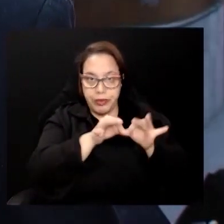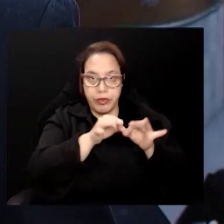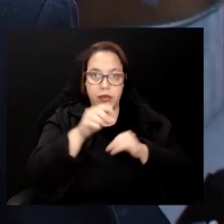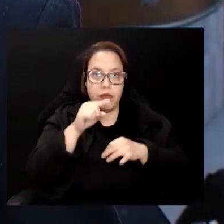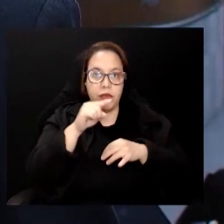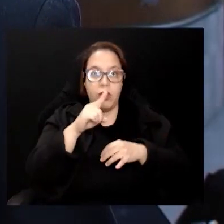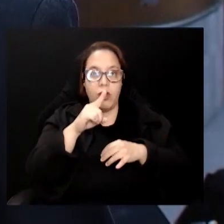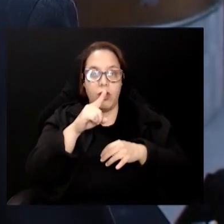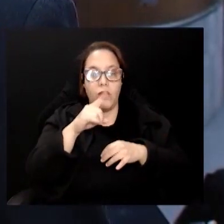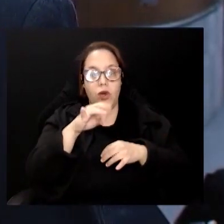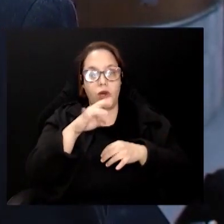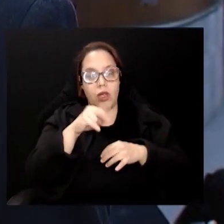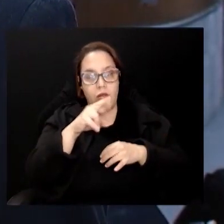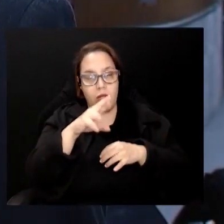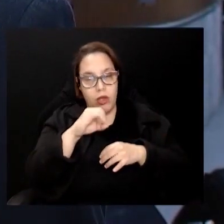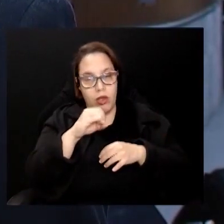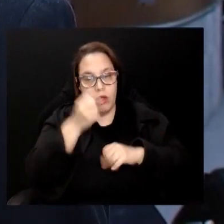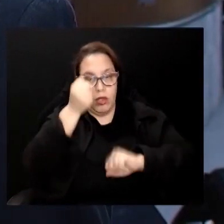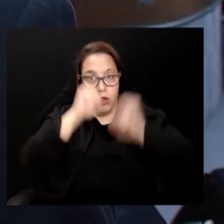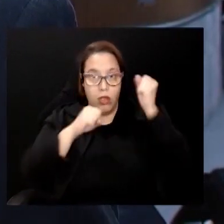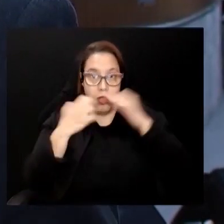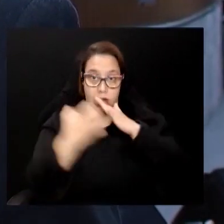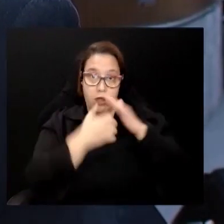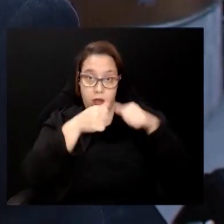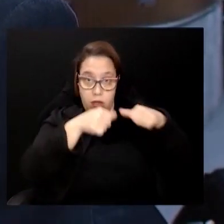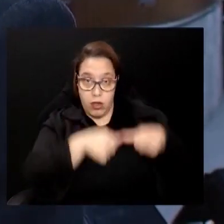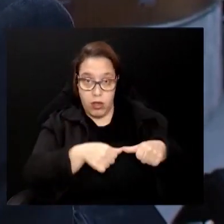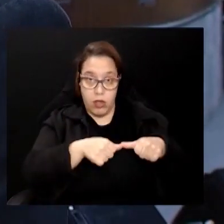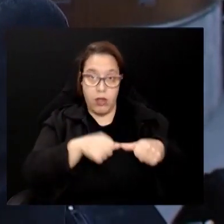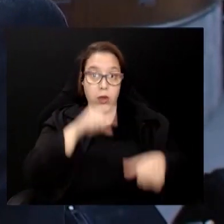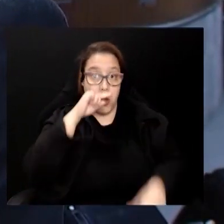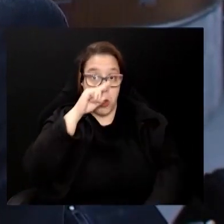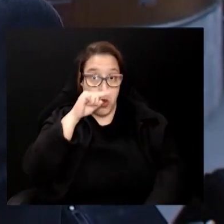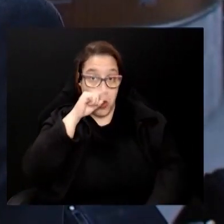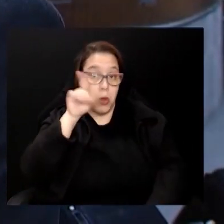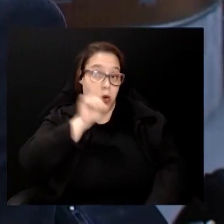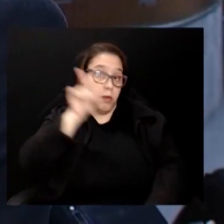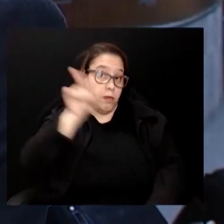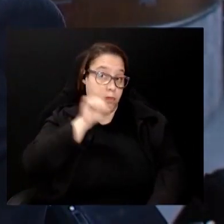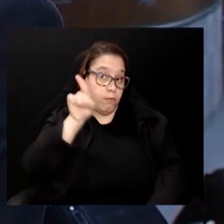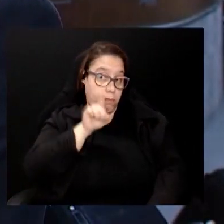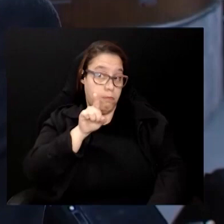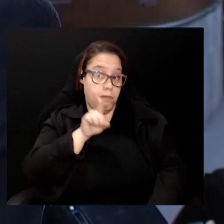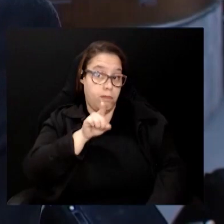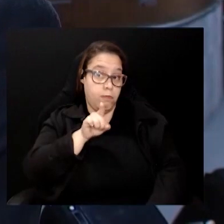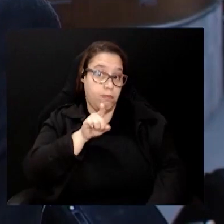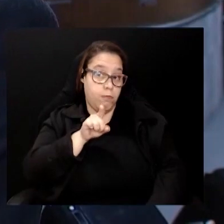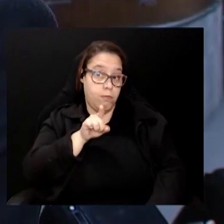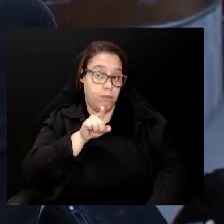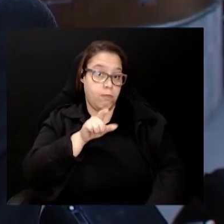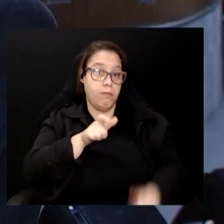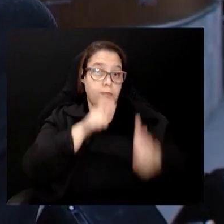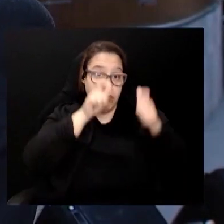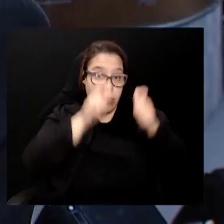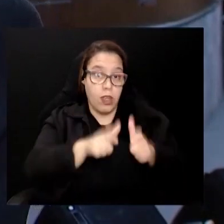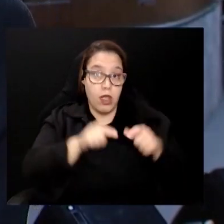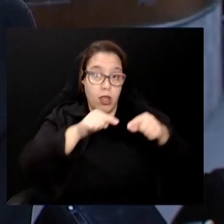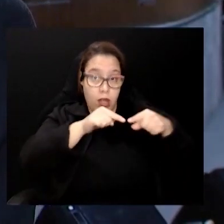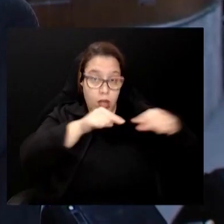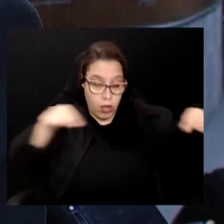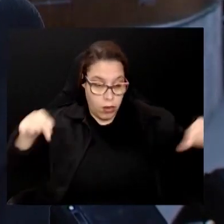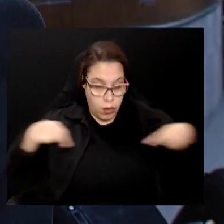as empresas estão instaladas lá no Distrito Ouro Verde, para que todos possam se situar ali na onde